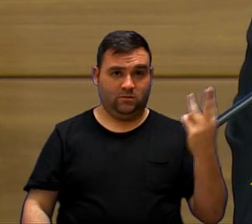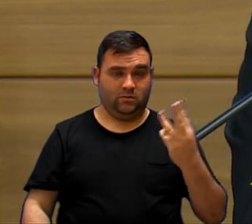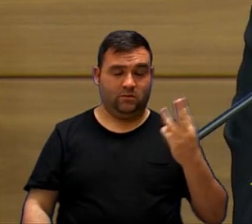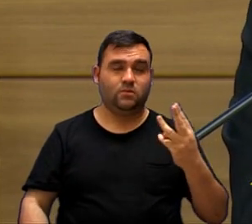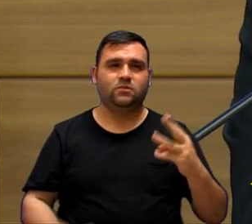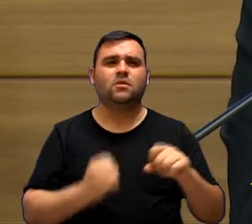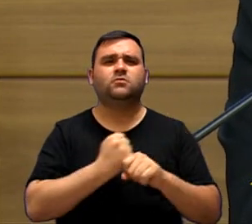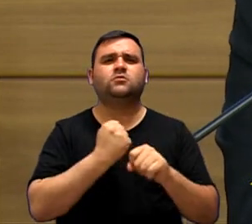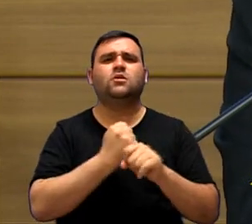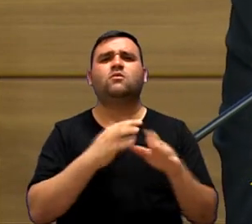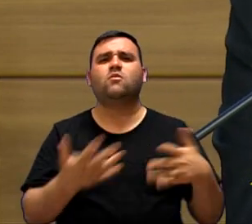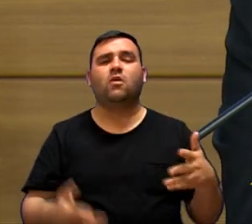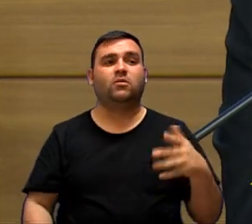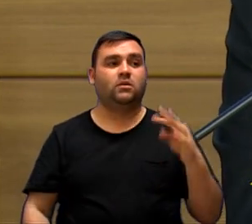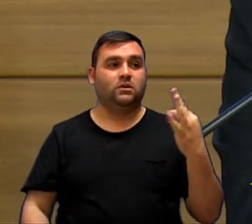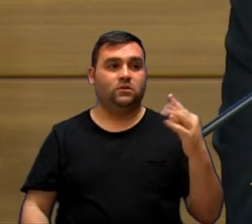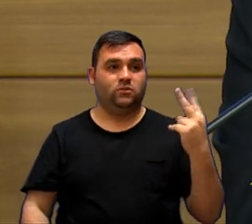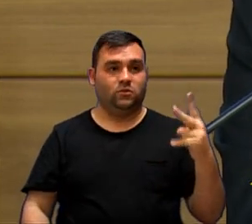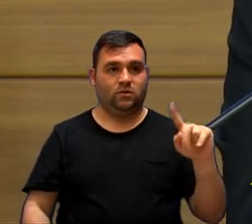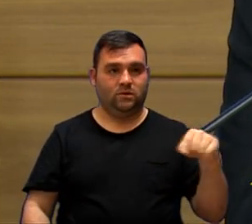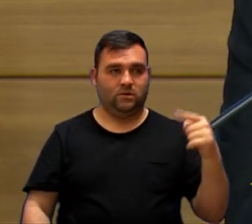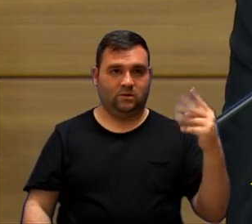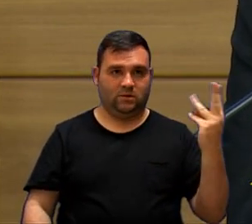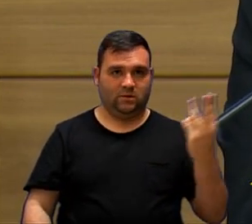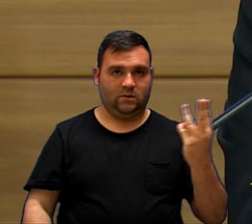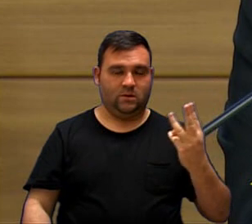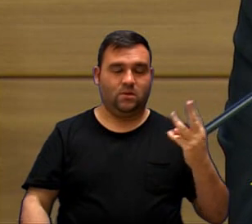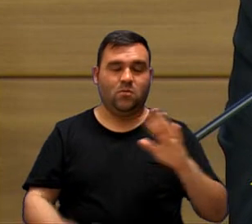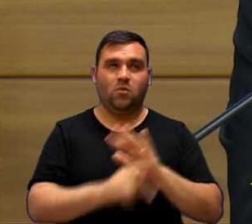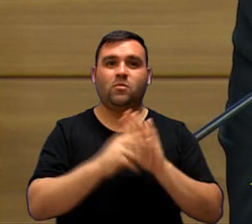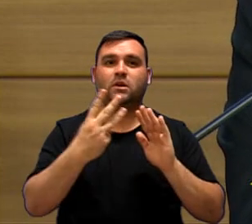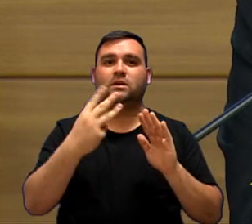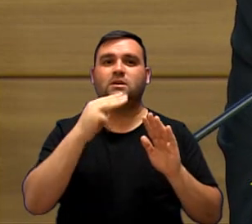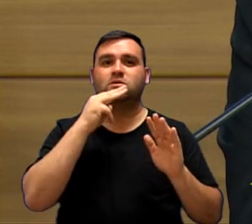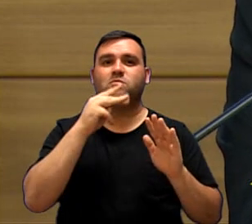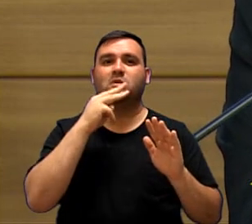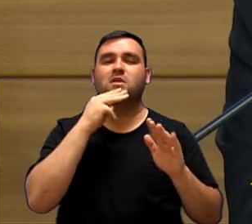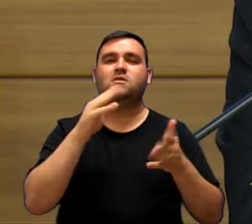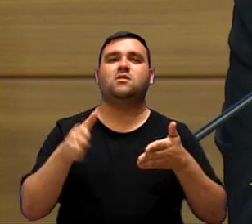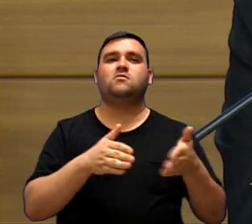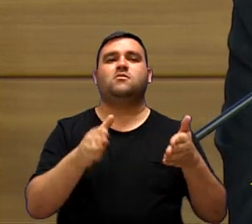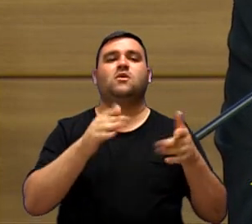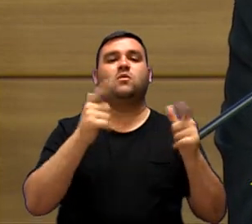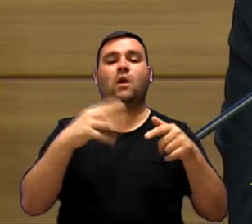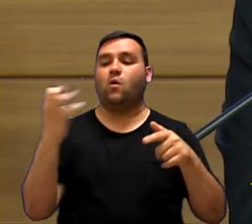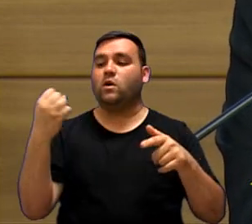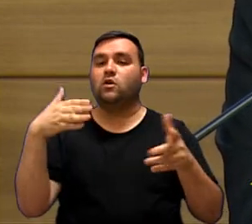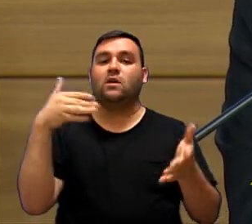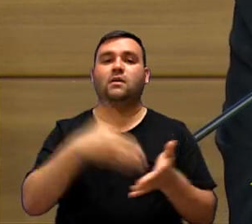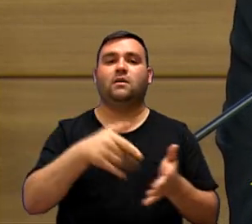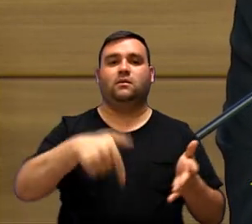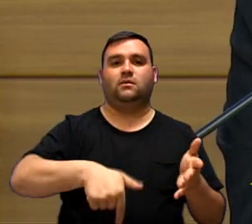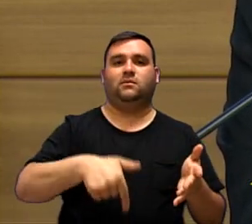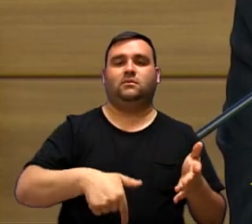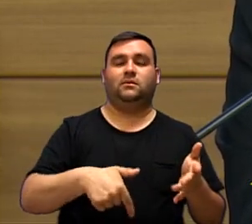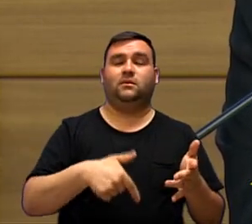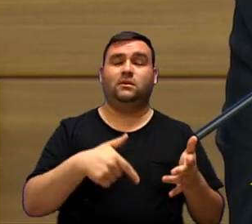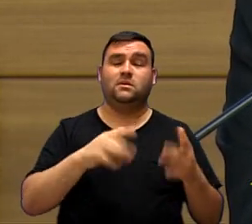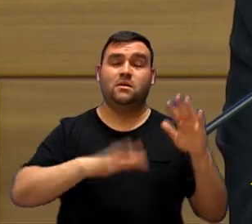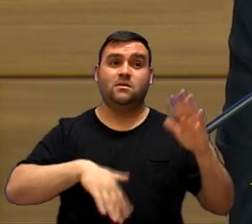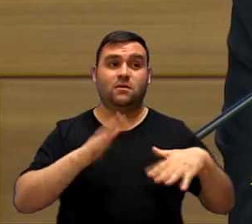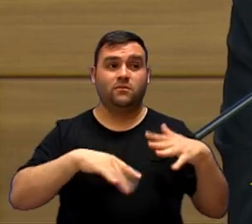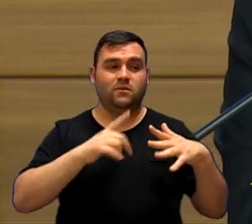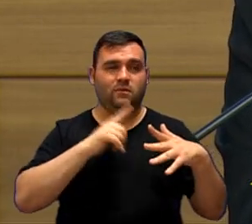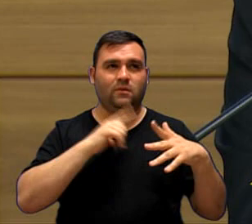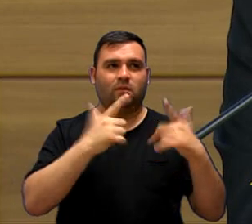secretário? O trecho 2 e 3 da 3 de março. Nós estamos pedindo que eventuais compensatórias que possam